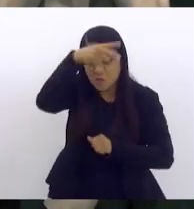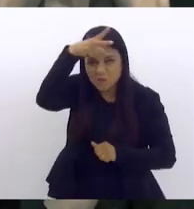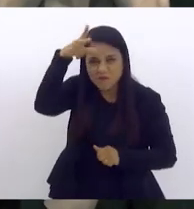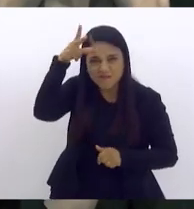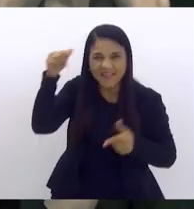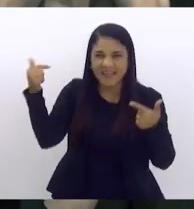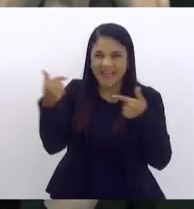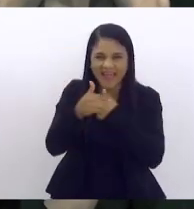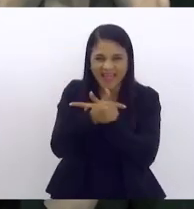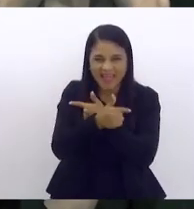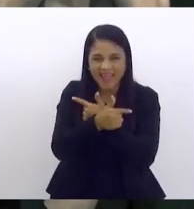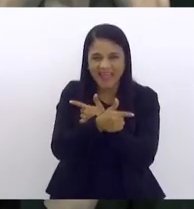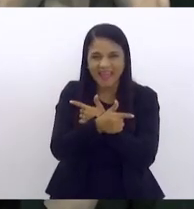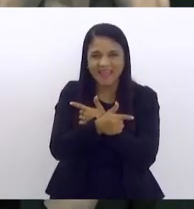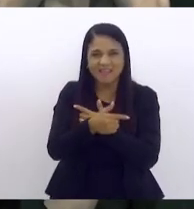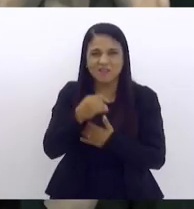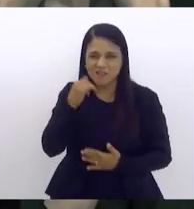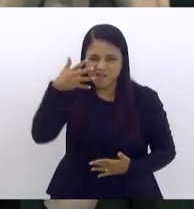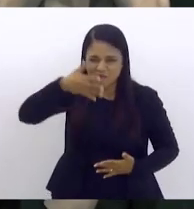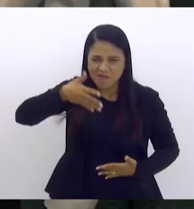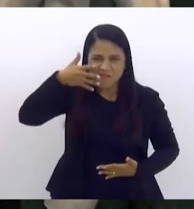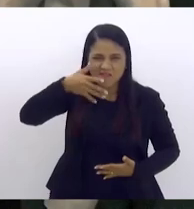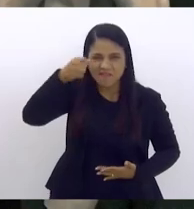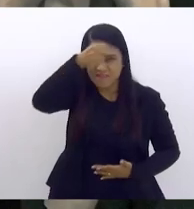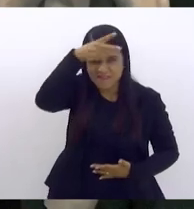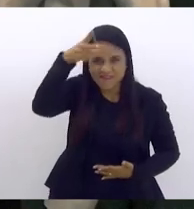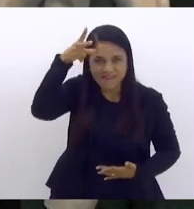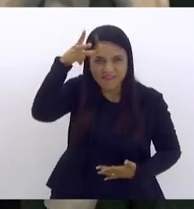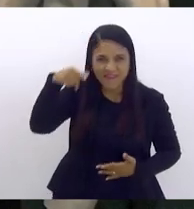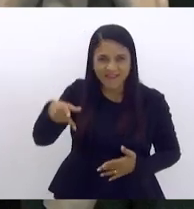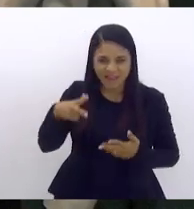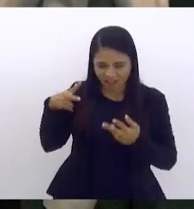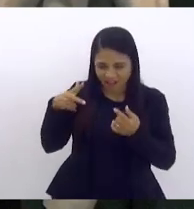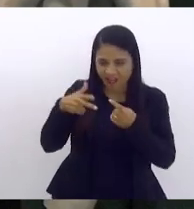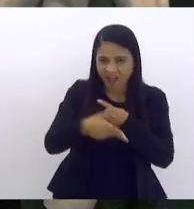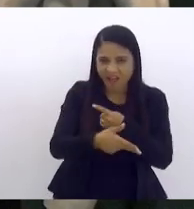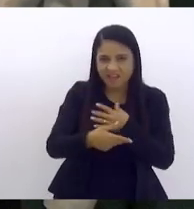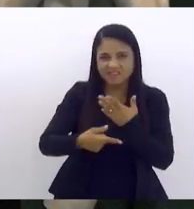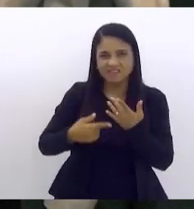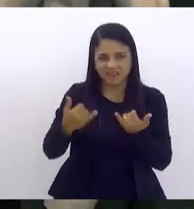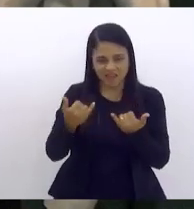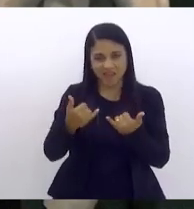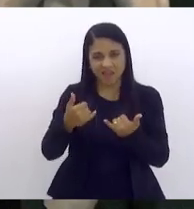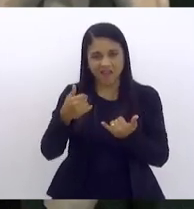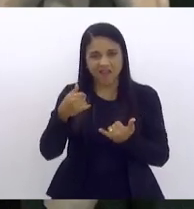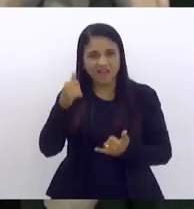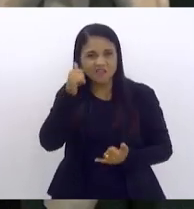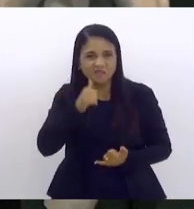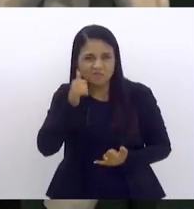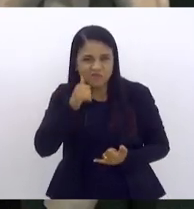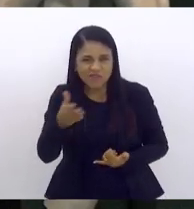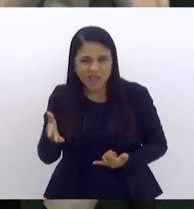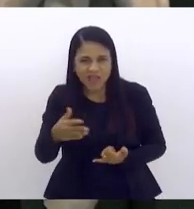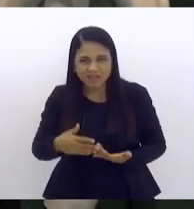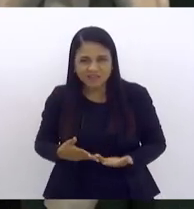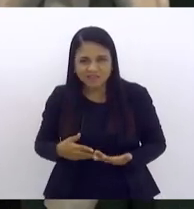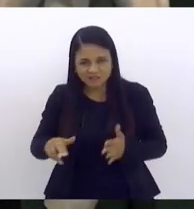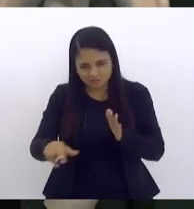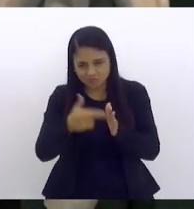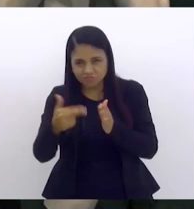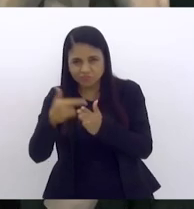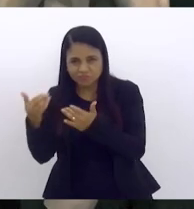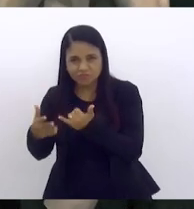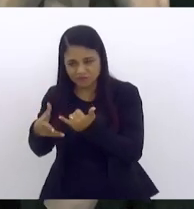que ia castrar as mulheres. Que, aliás, se o prefeito vira para vocês e fala que vai castrar vocês, vocês iam ficar tudo rindo